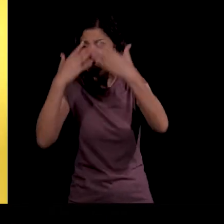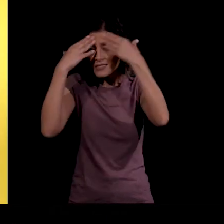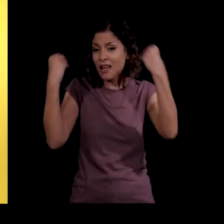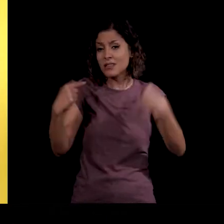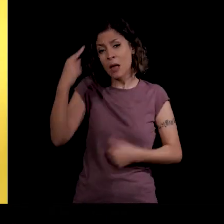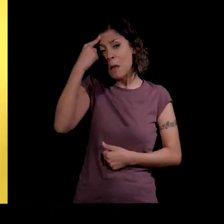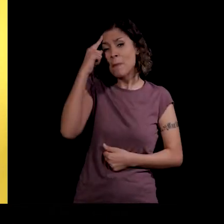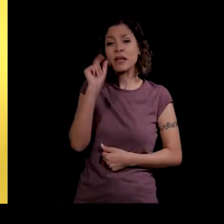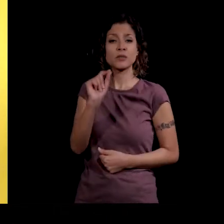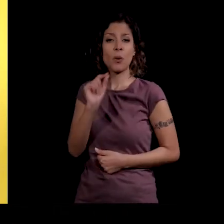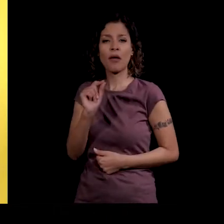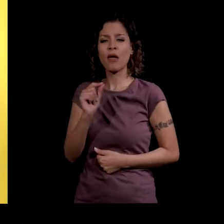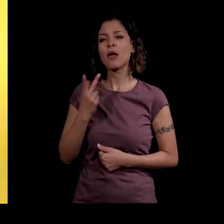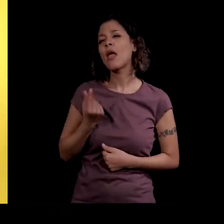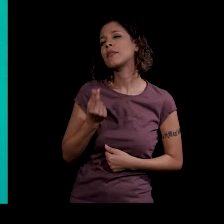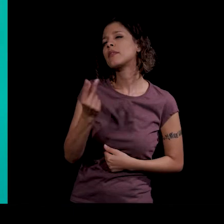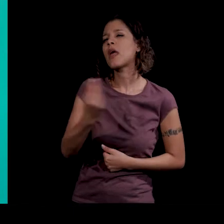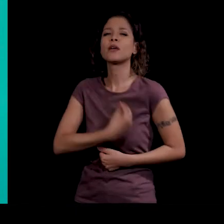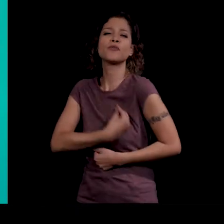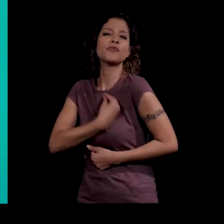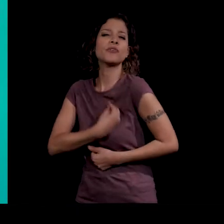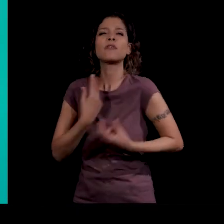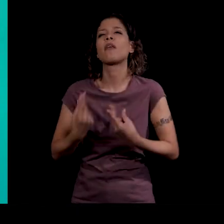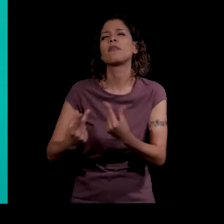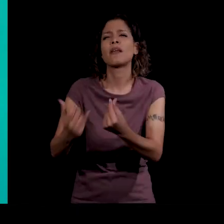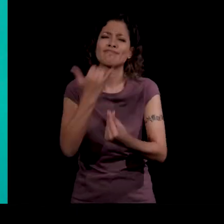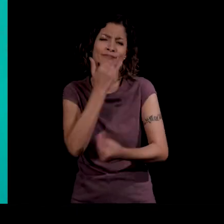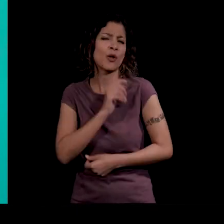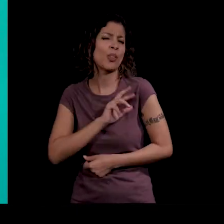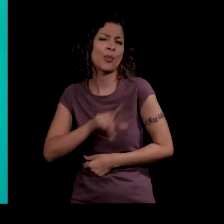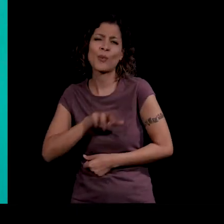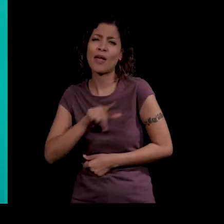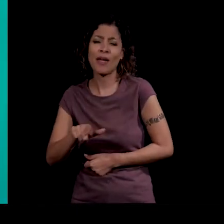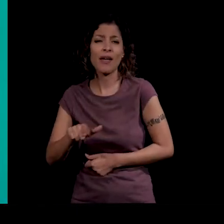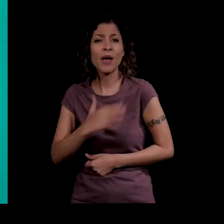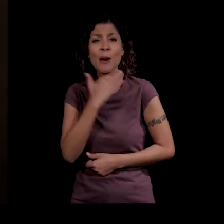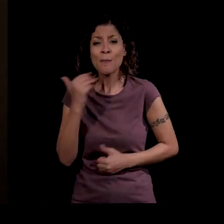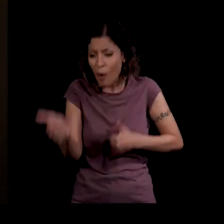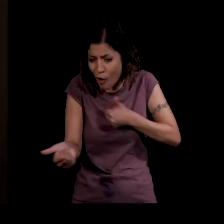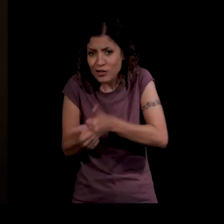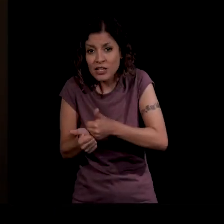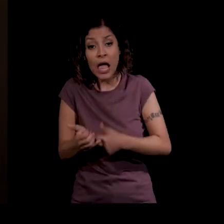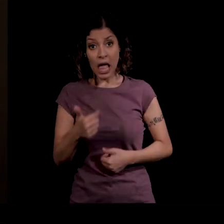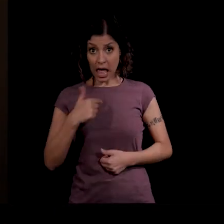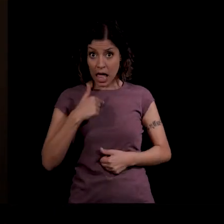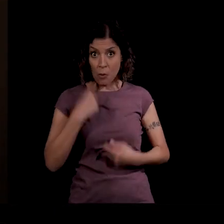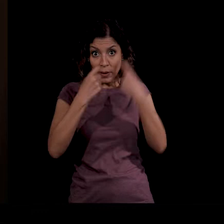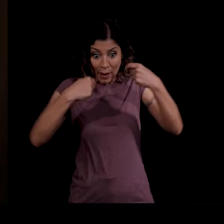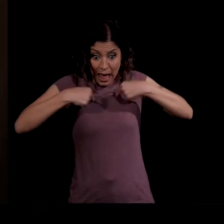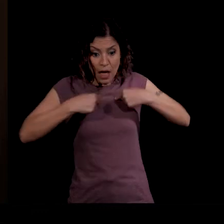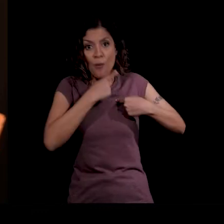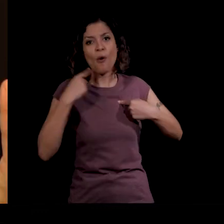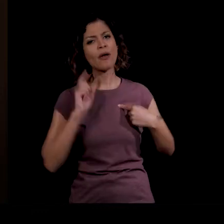gente esquece, porque a gente vive no patamar eterno, né? Somos eternos, só que não é, tá passando. Não temo pela minha morte, eu